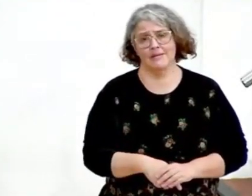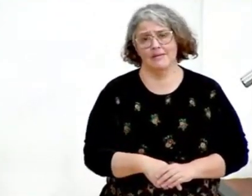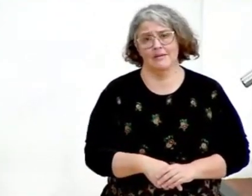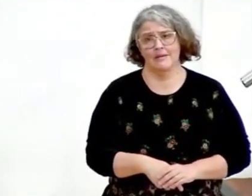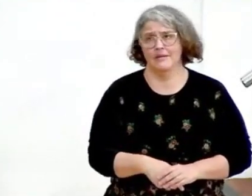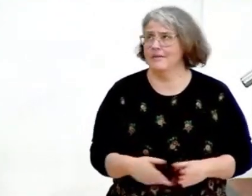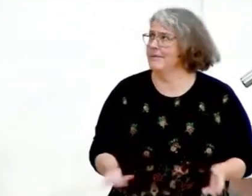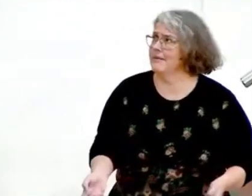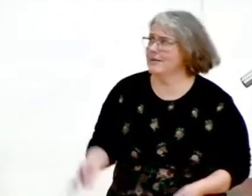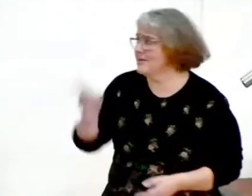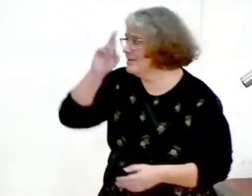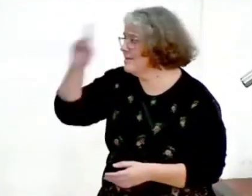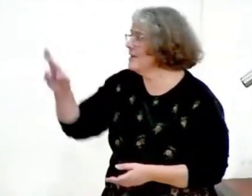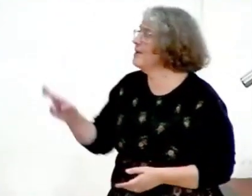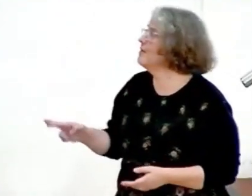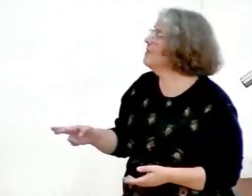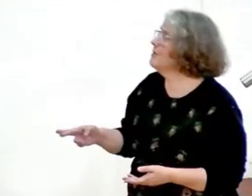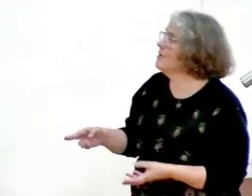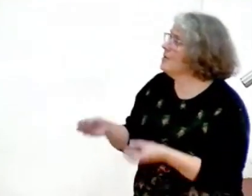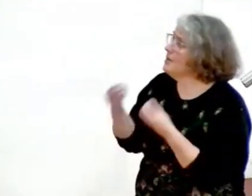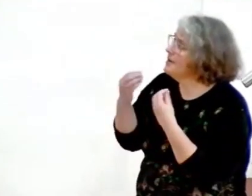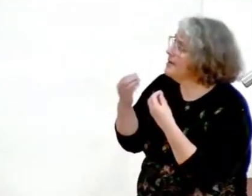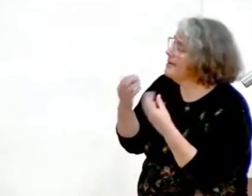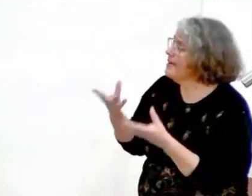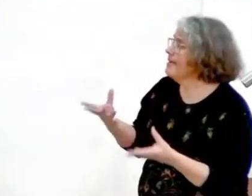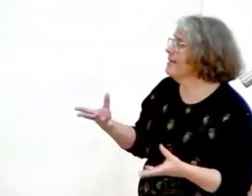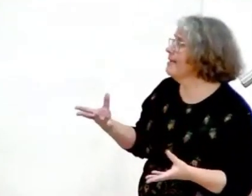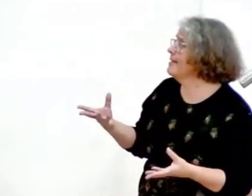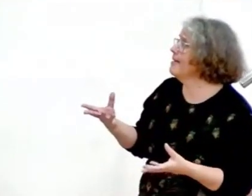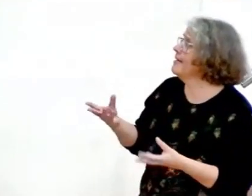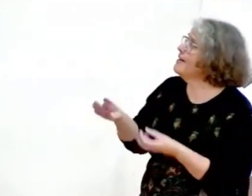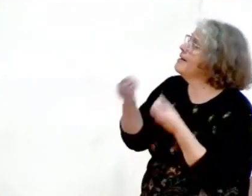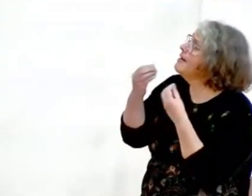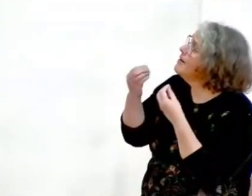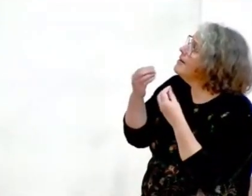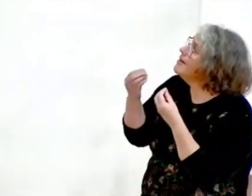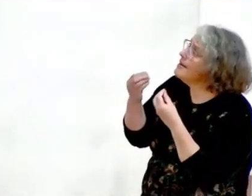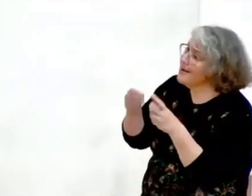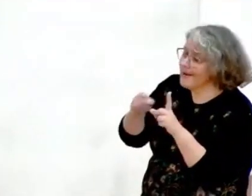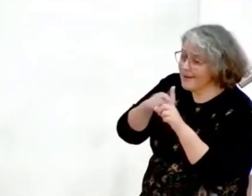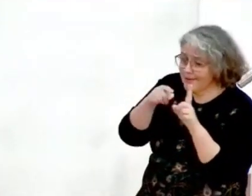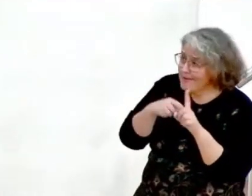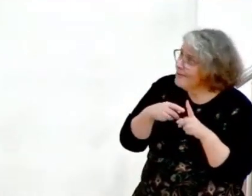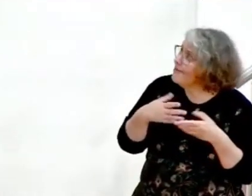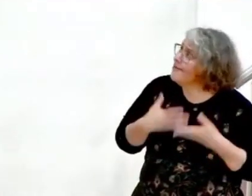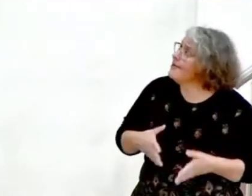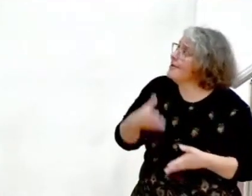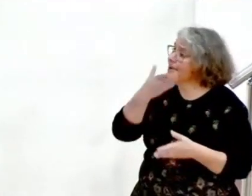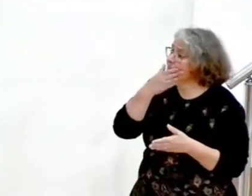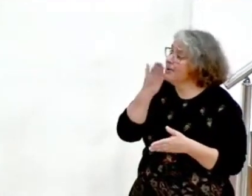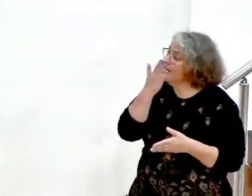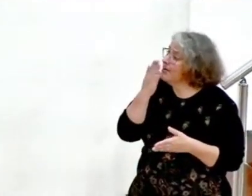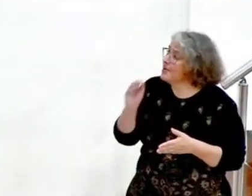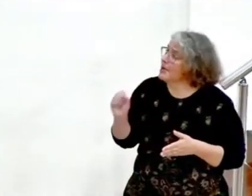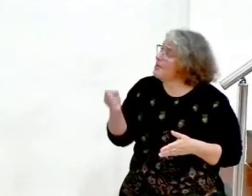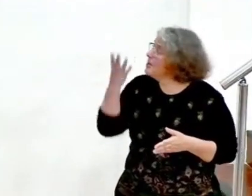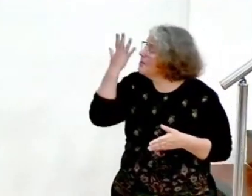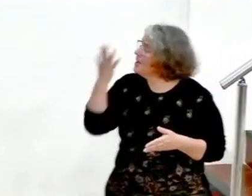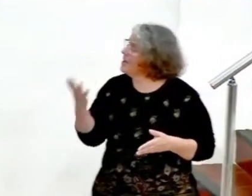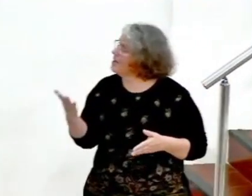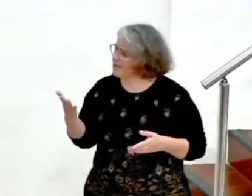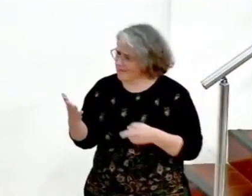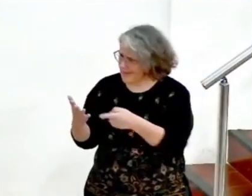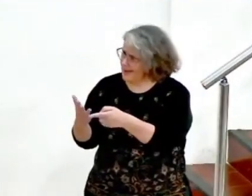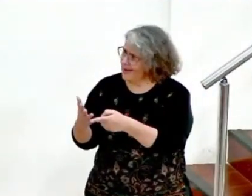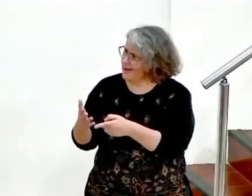Senhor, quem há de herdar? Quem será esse filho da promessa? Será o Damasceno